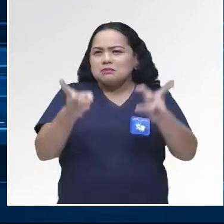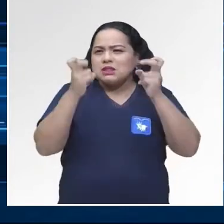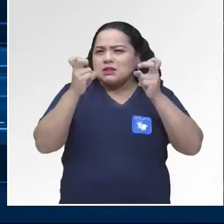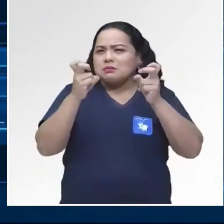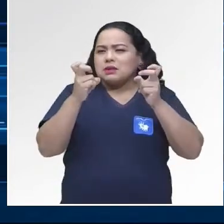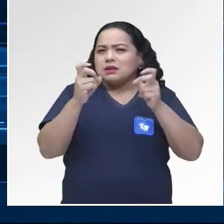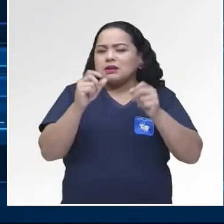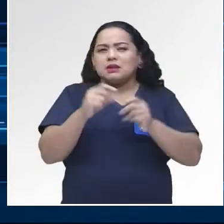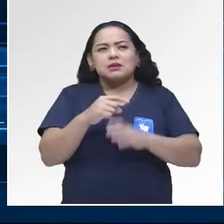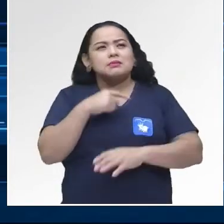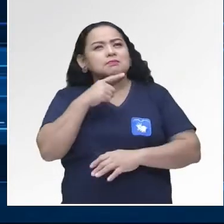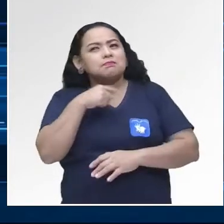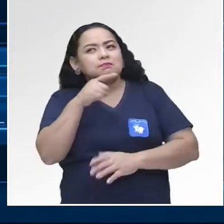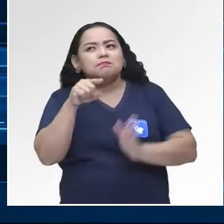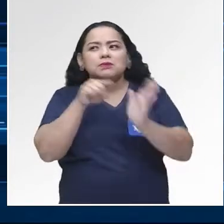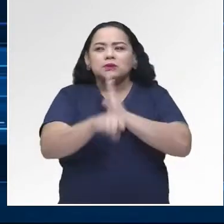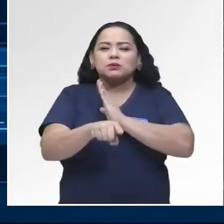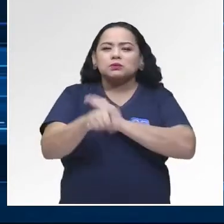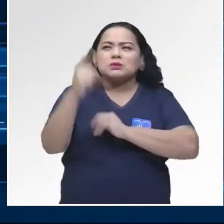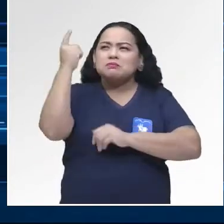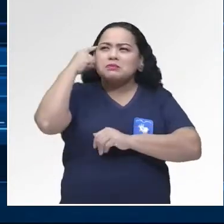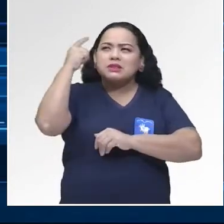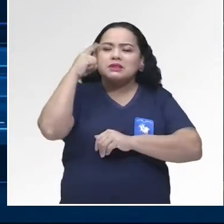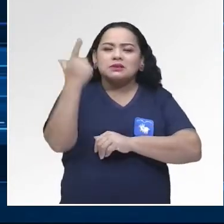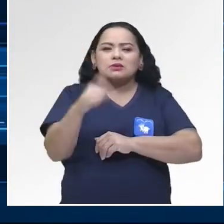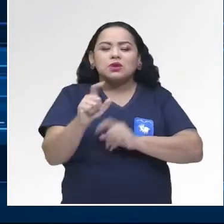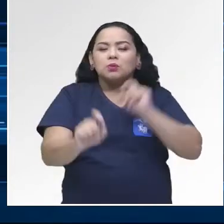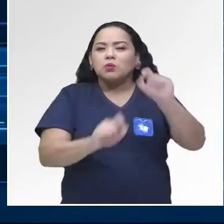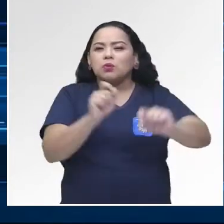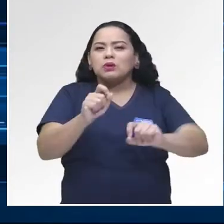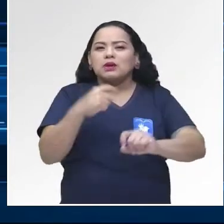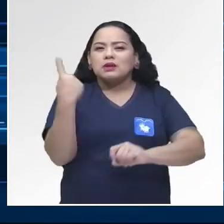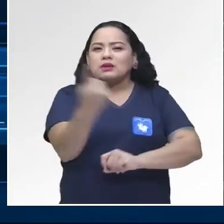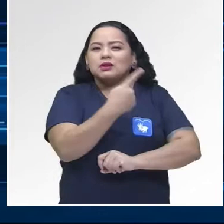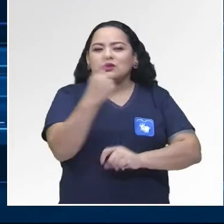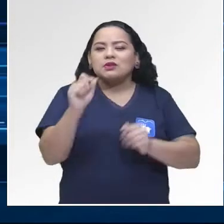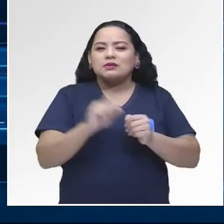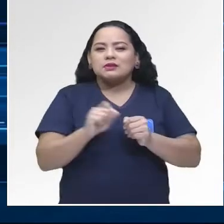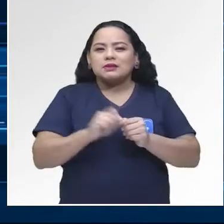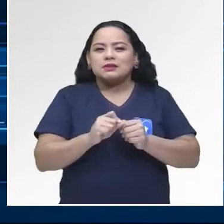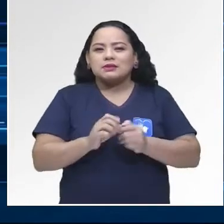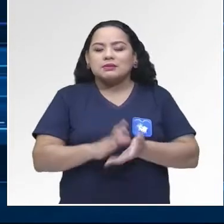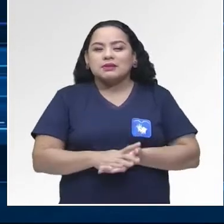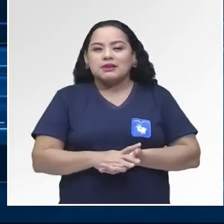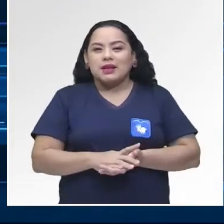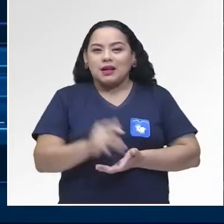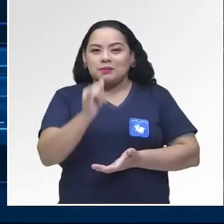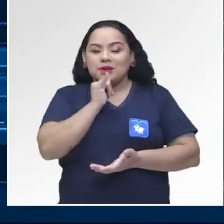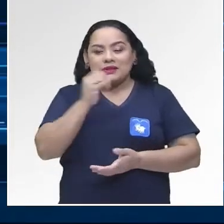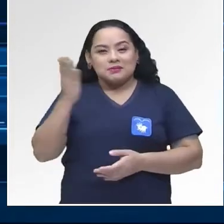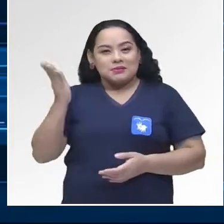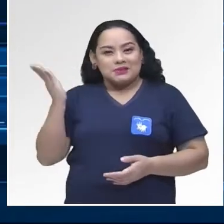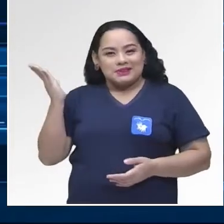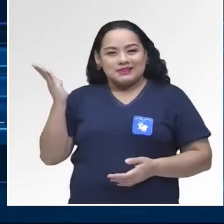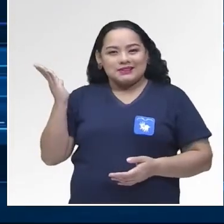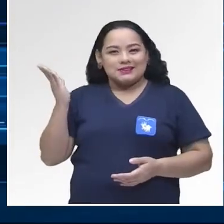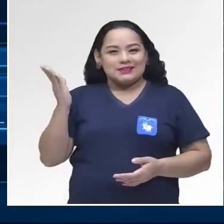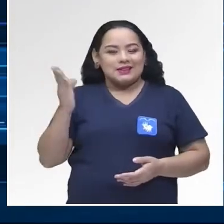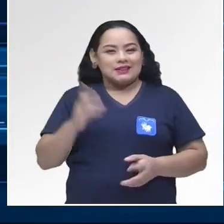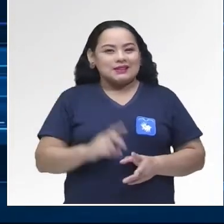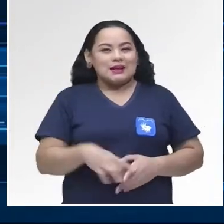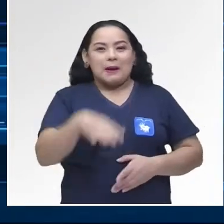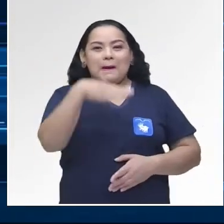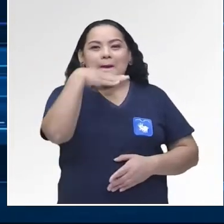sem questionar, sem pensar o que é aquilo que nós fazemos. Um desses fatos é a questão da manga com